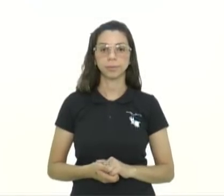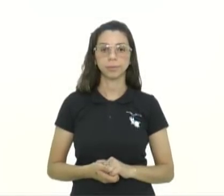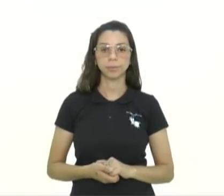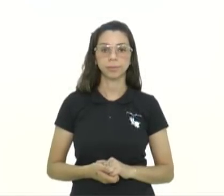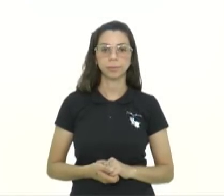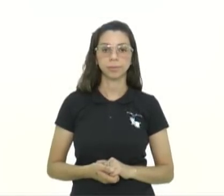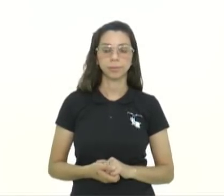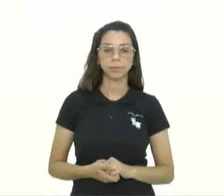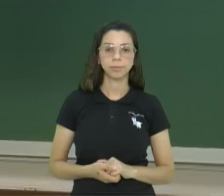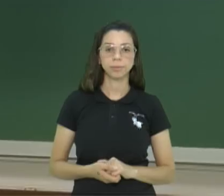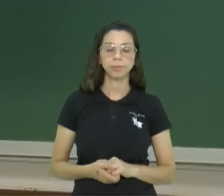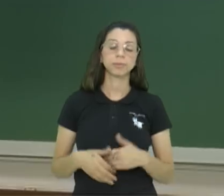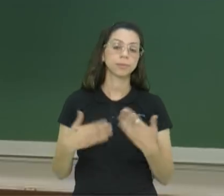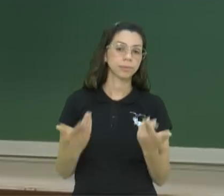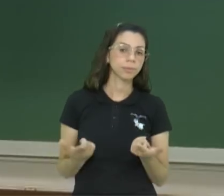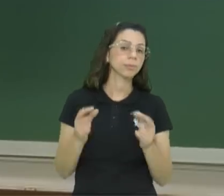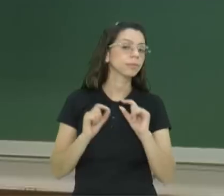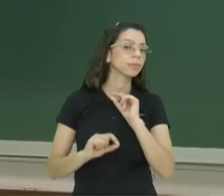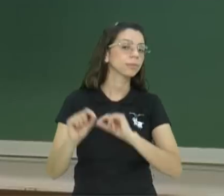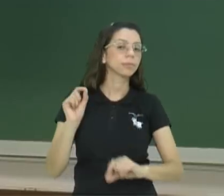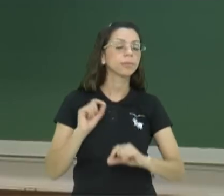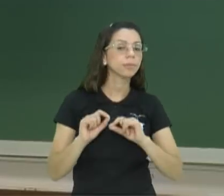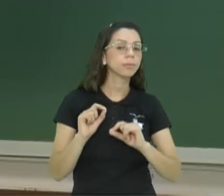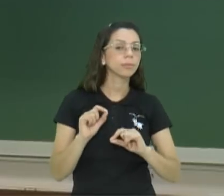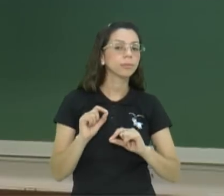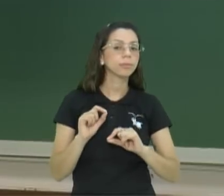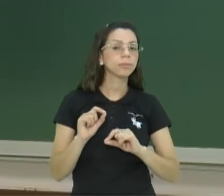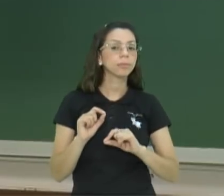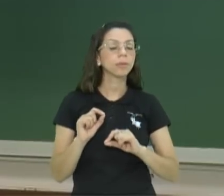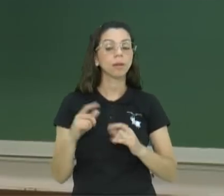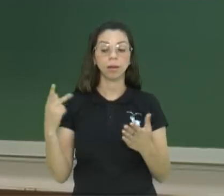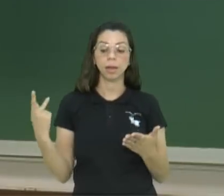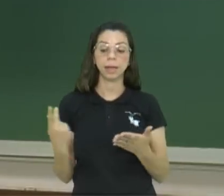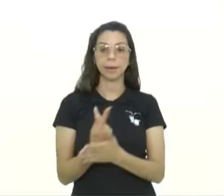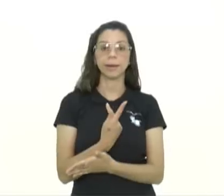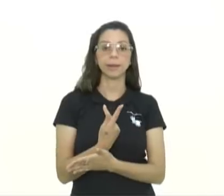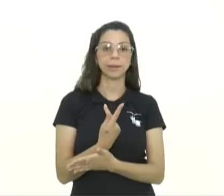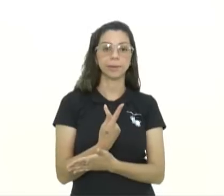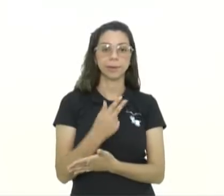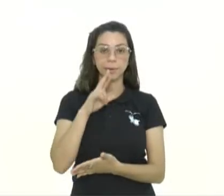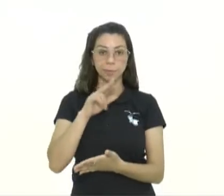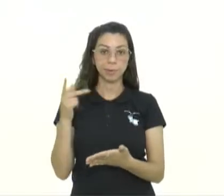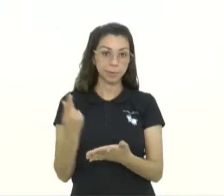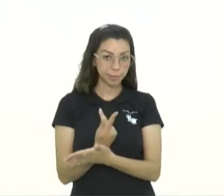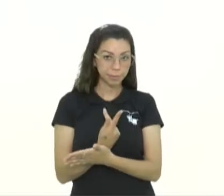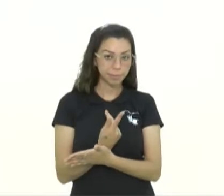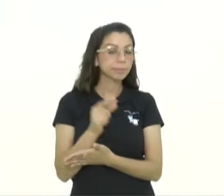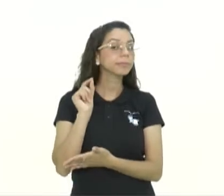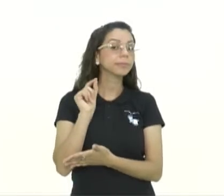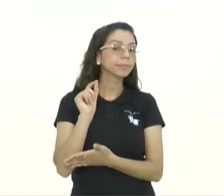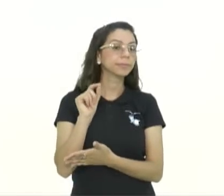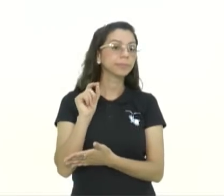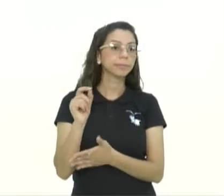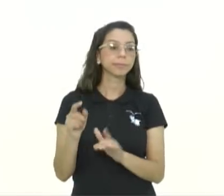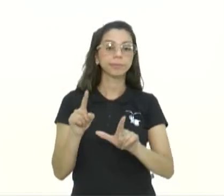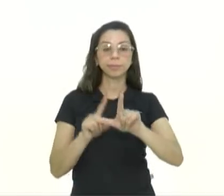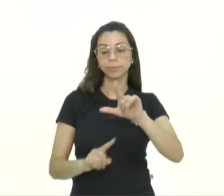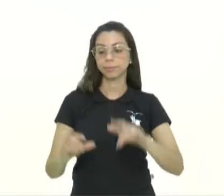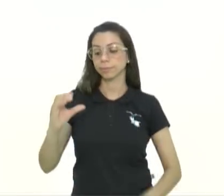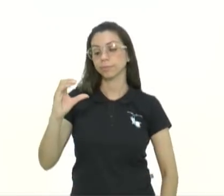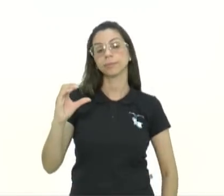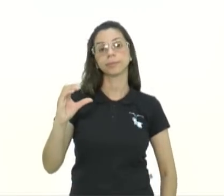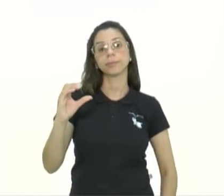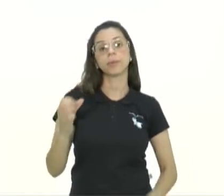first person. Então, qual é ali a incorreta? Vamos ver? Letter C,